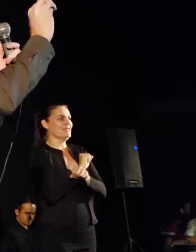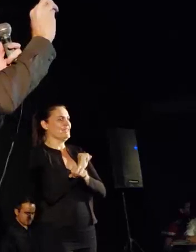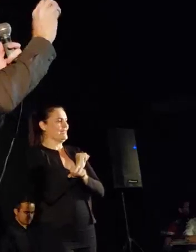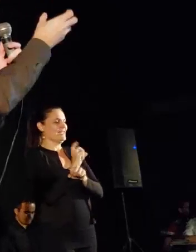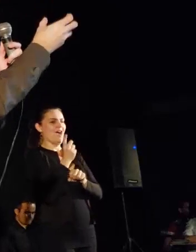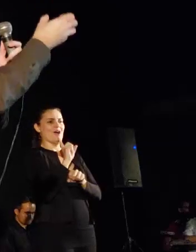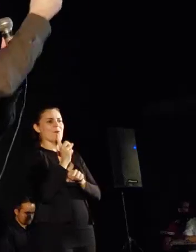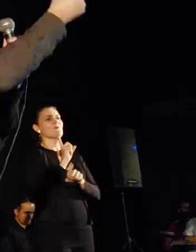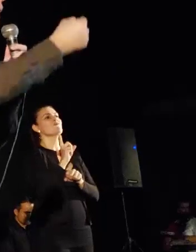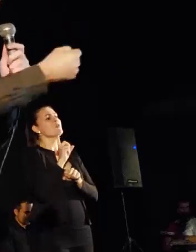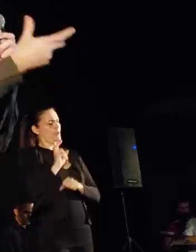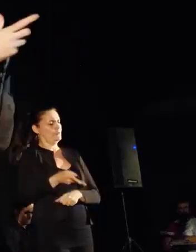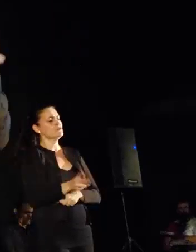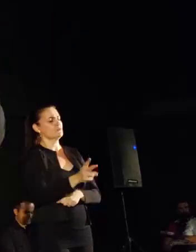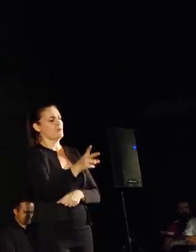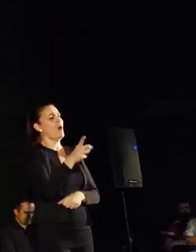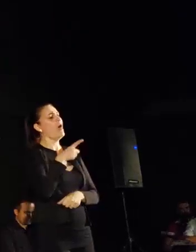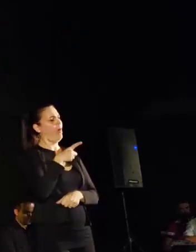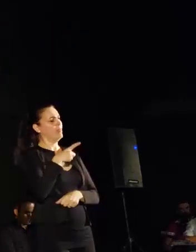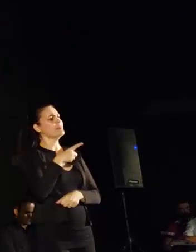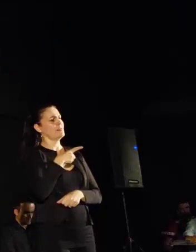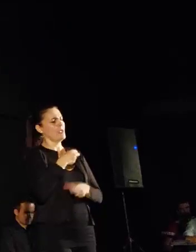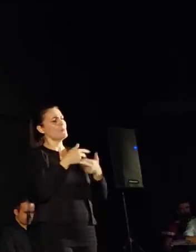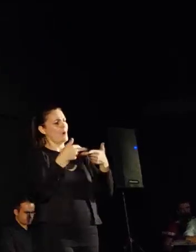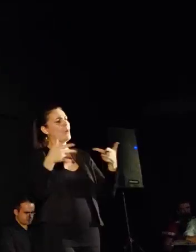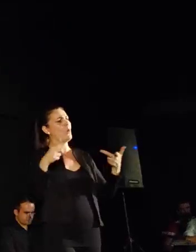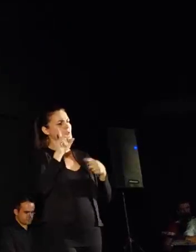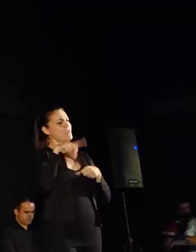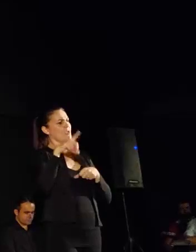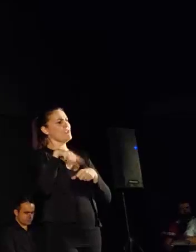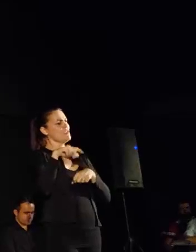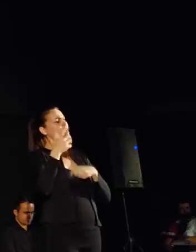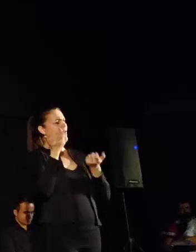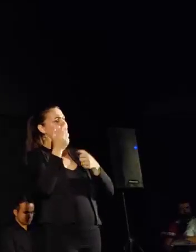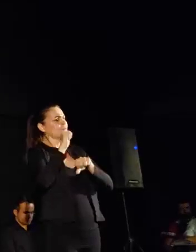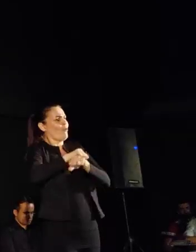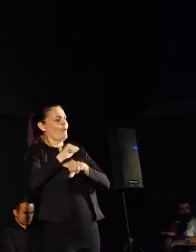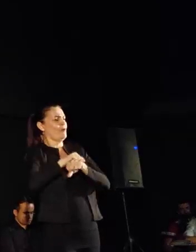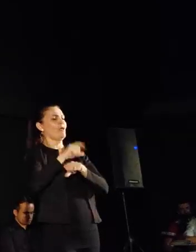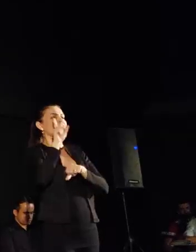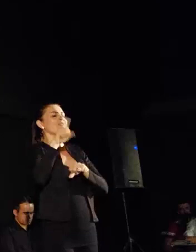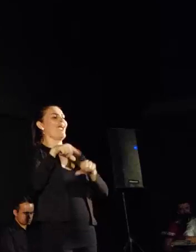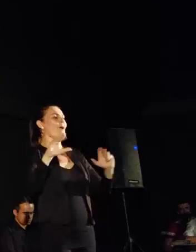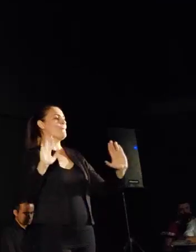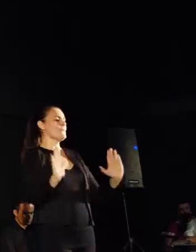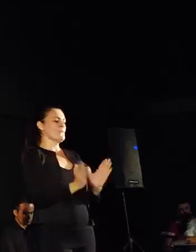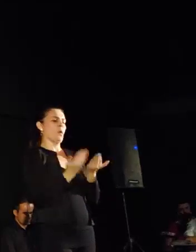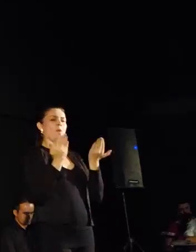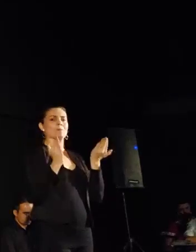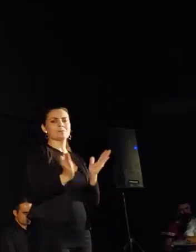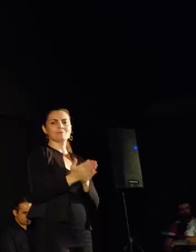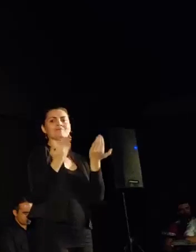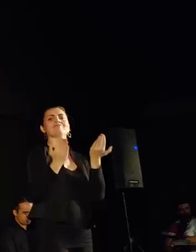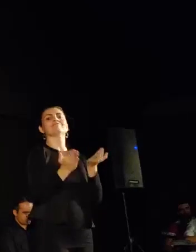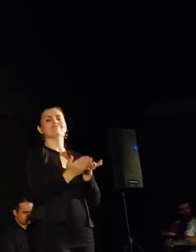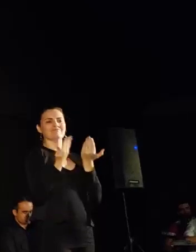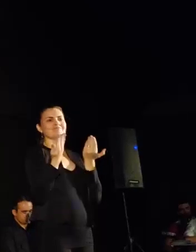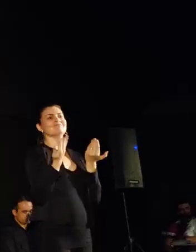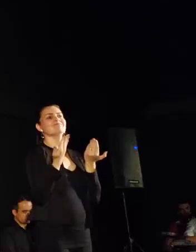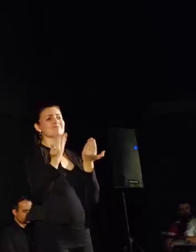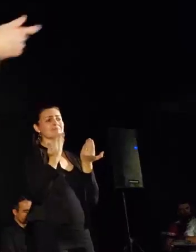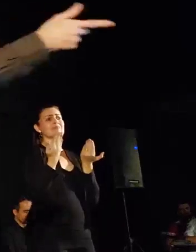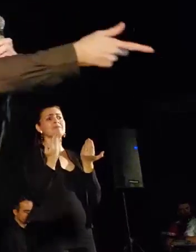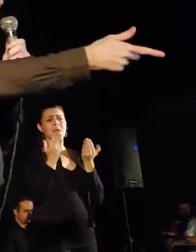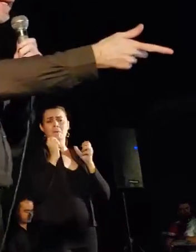muito concreto, que é o empobrecimento. As pessoas sentem isso, você pode dizer o que você quiser, mas